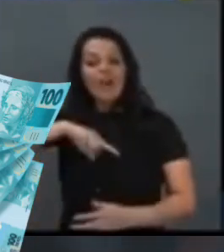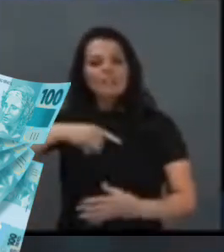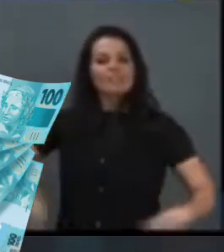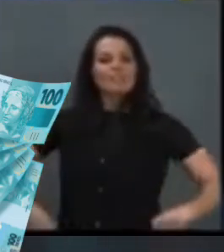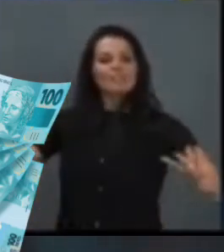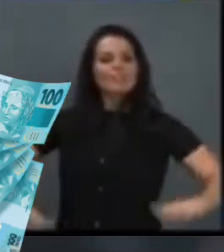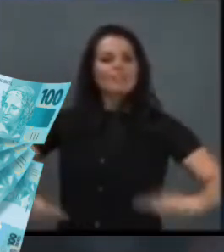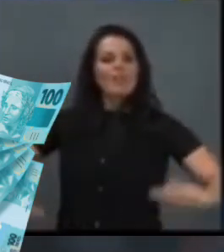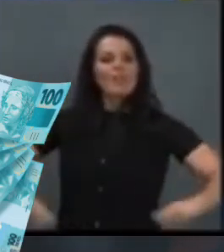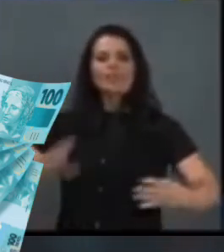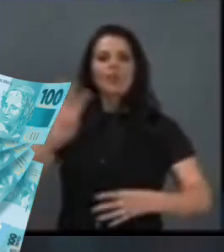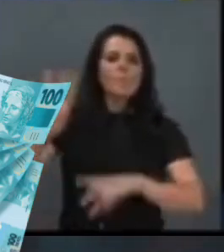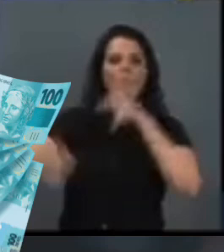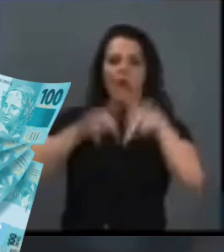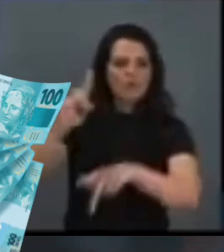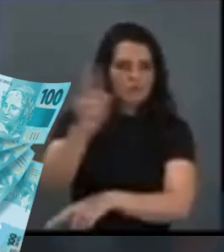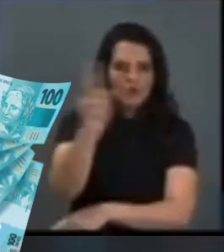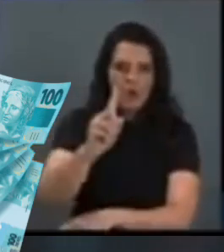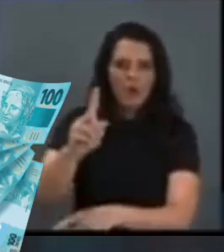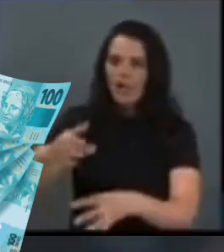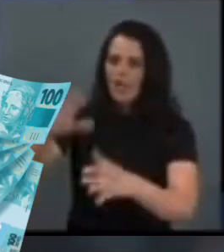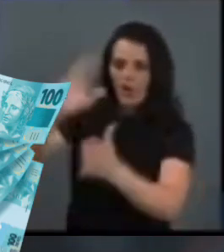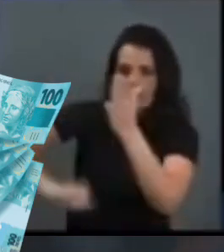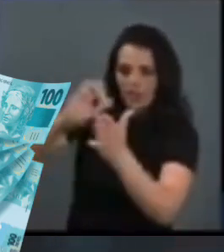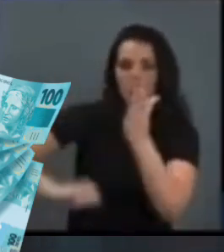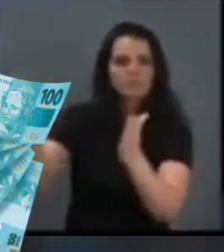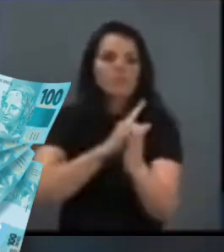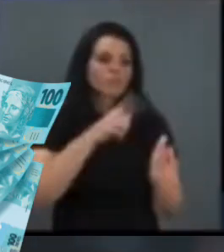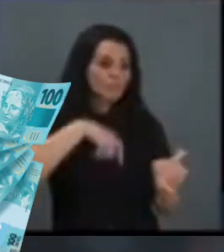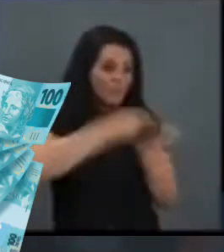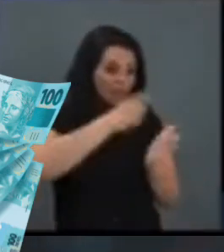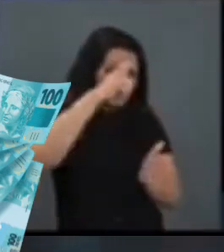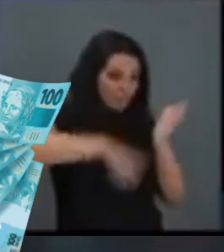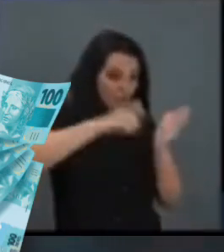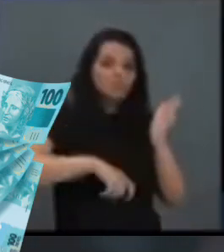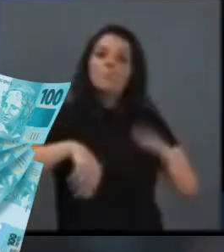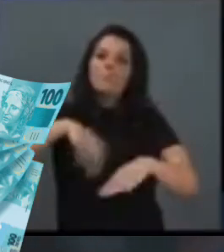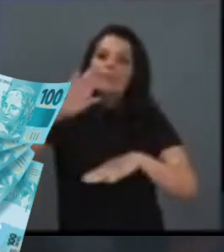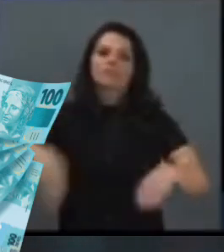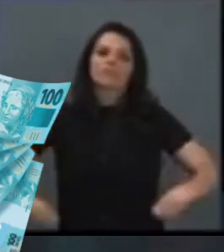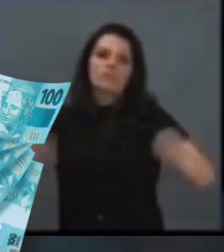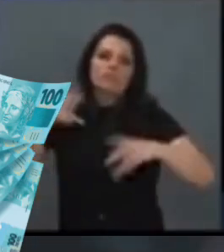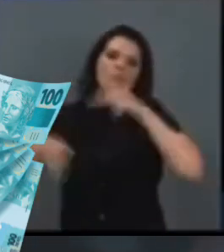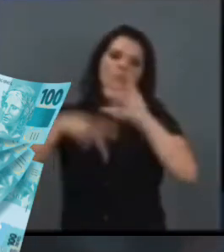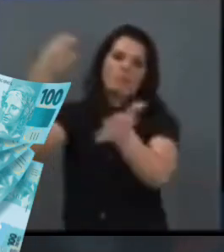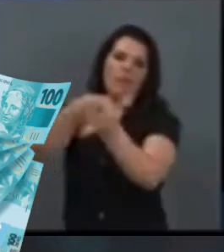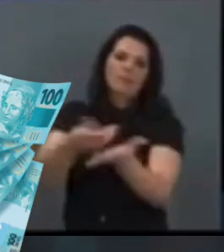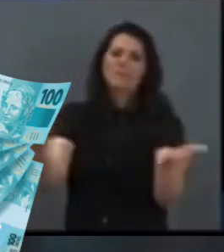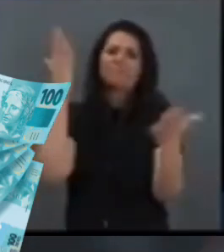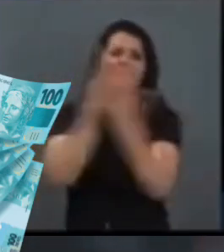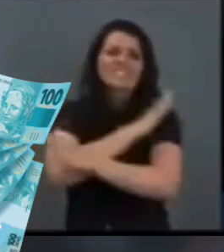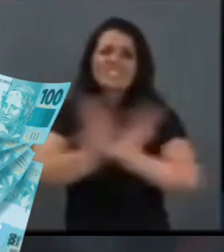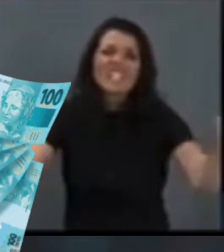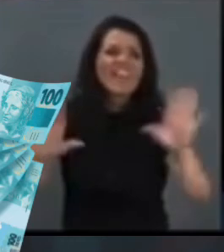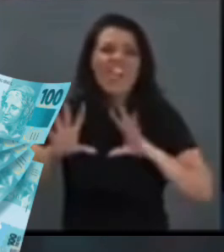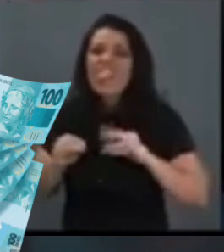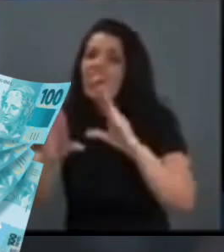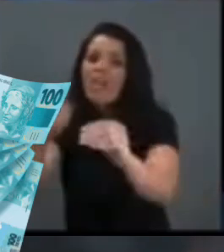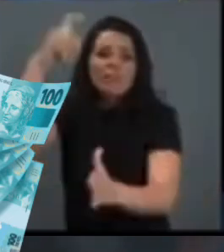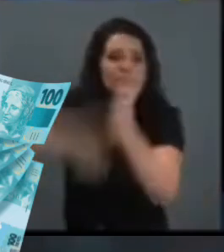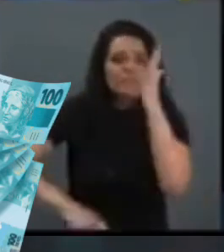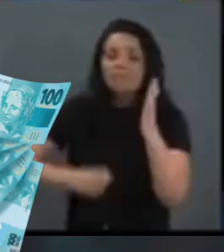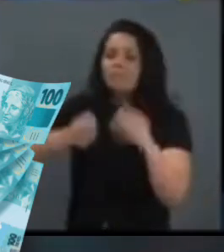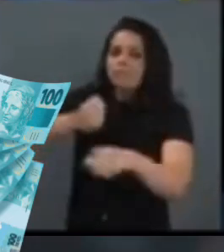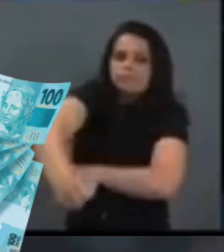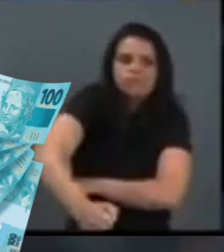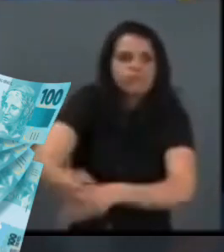despesas. Não é a despesa do povo, não. Porque quanto mais vocês aumentam o imposto, mais despesa aumenta para o povo. Então chega de fazer isso com o povo. Eu